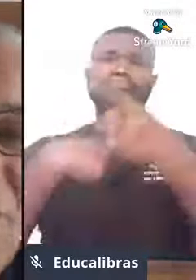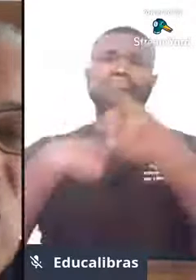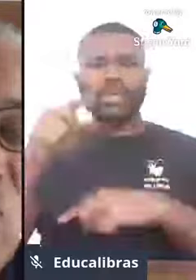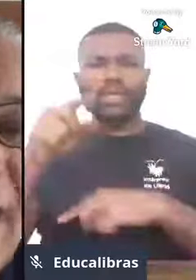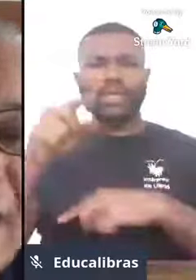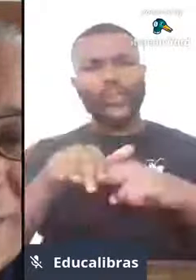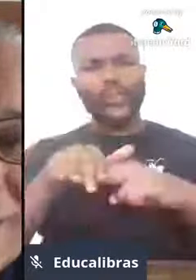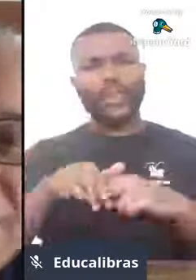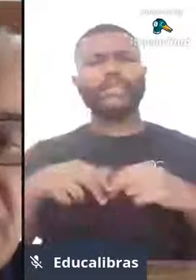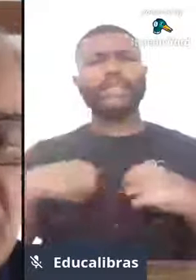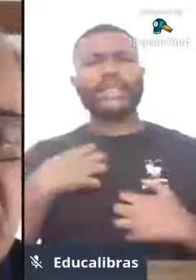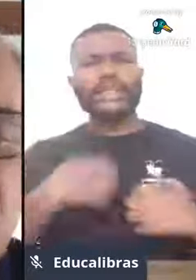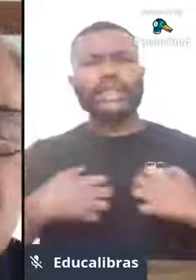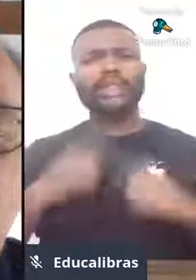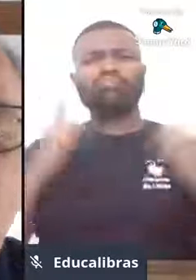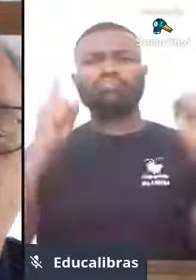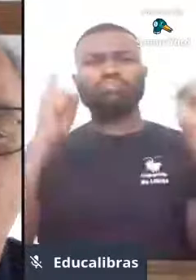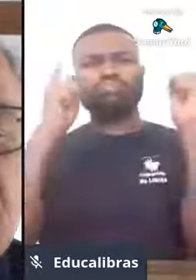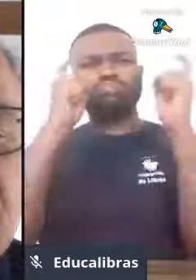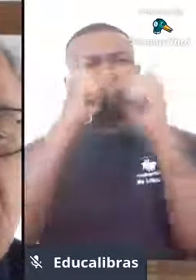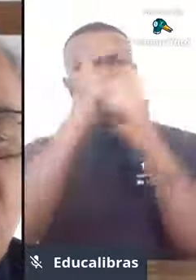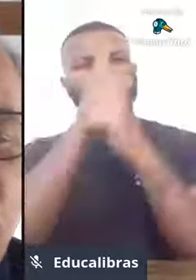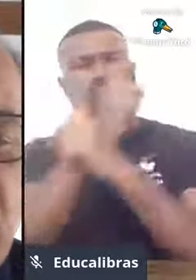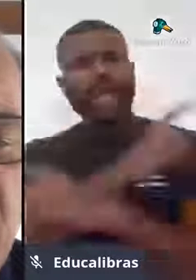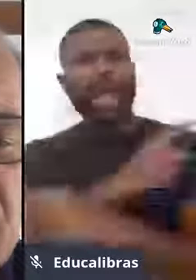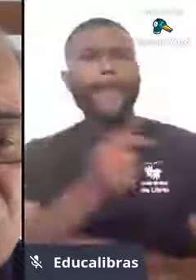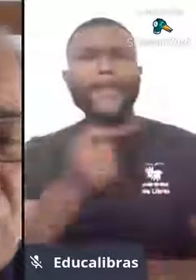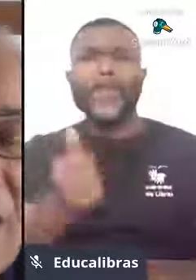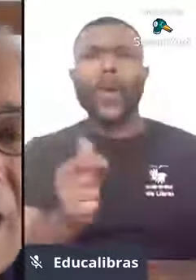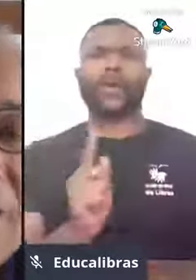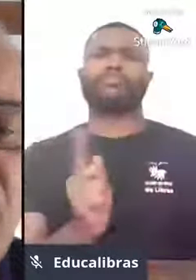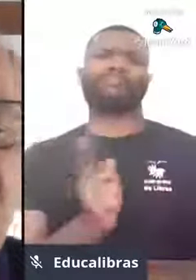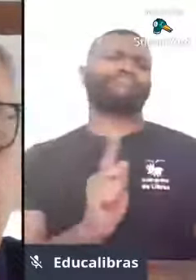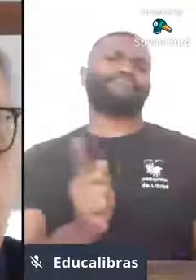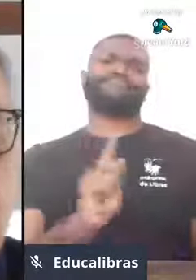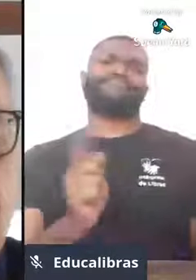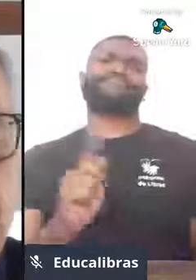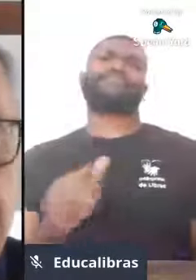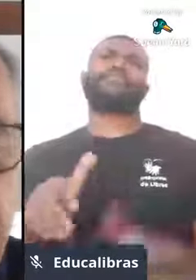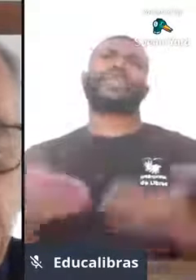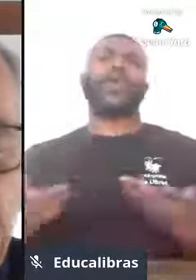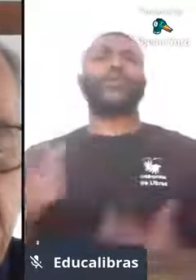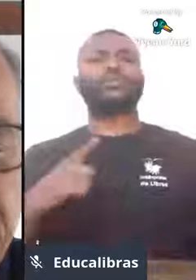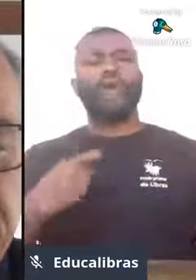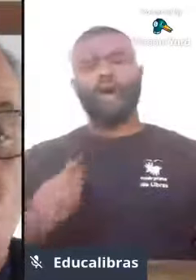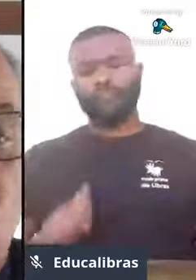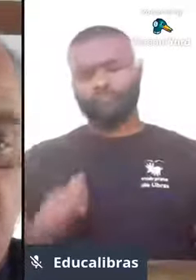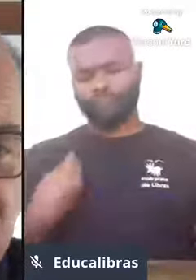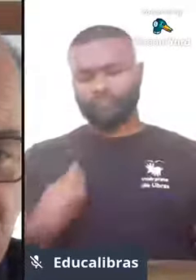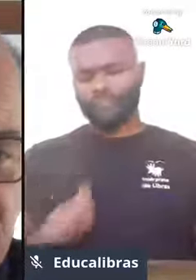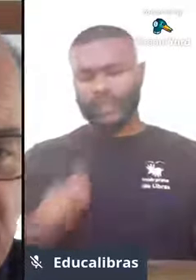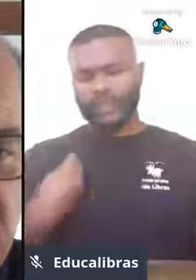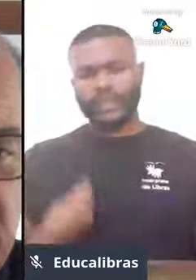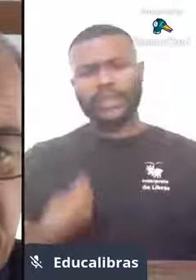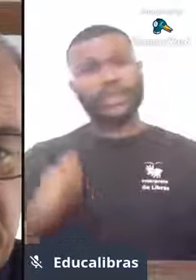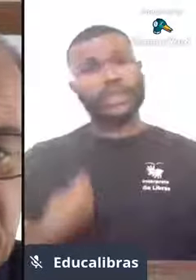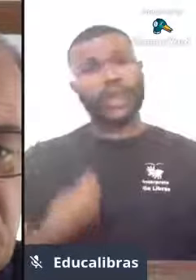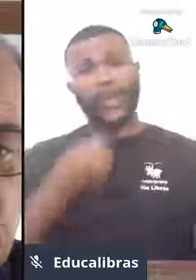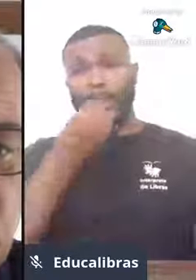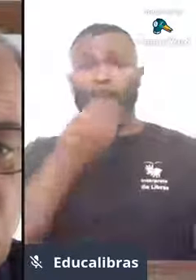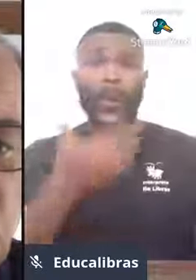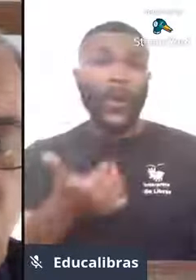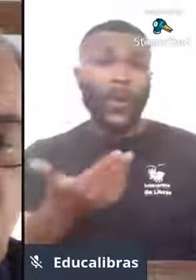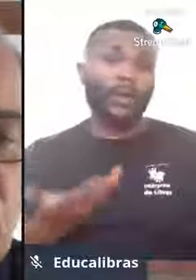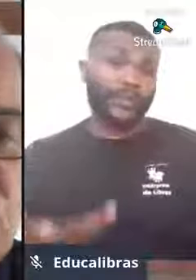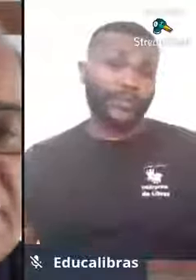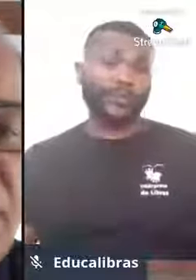as dificuldades, que não são poucas, para chegar a ter uma vida boa, né? Isso é